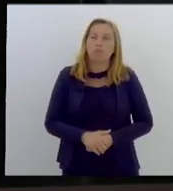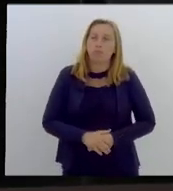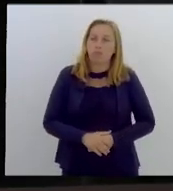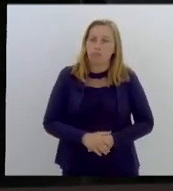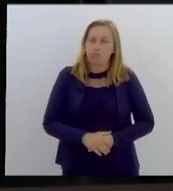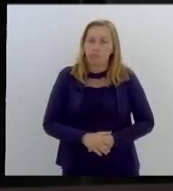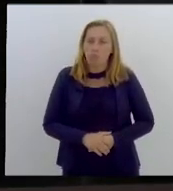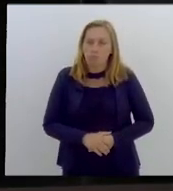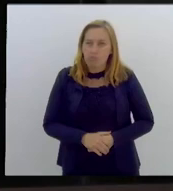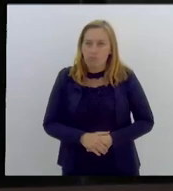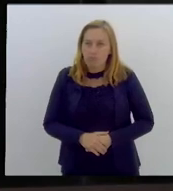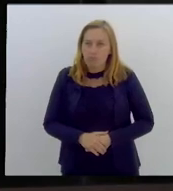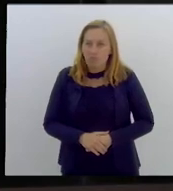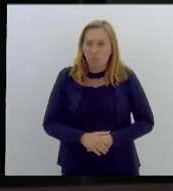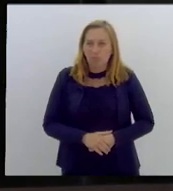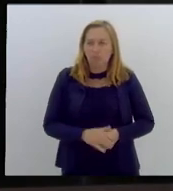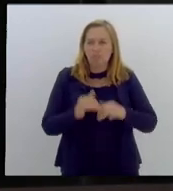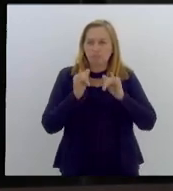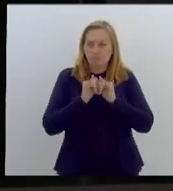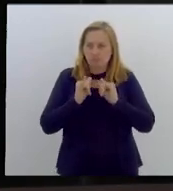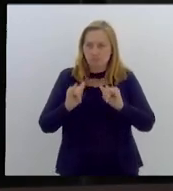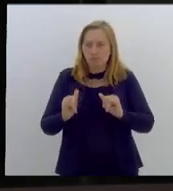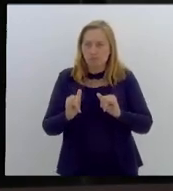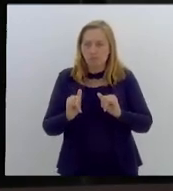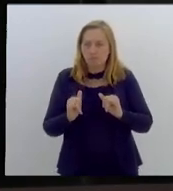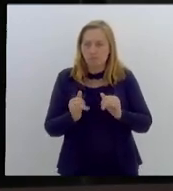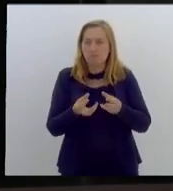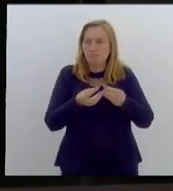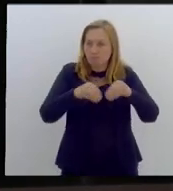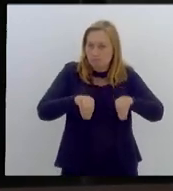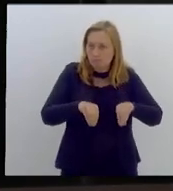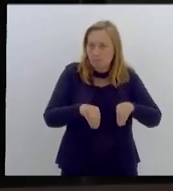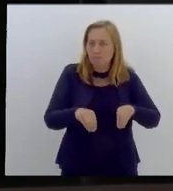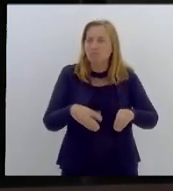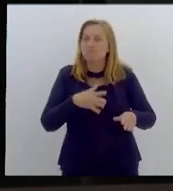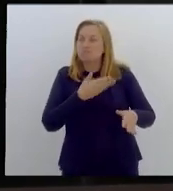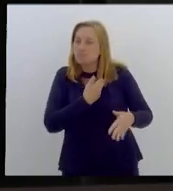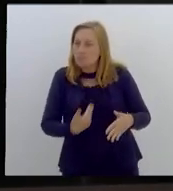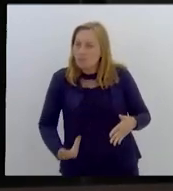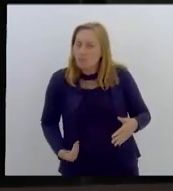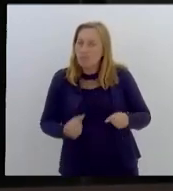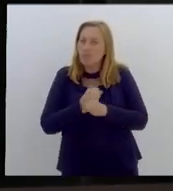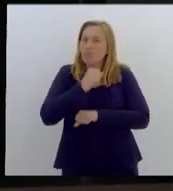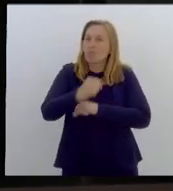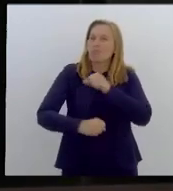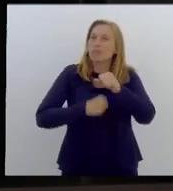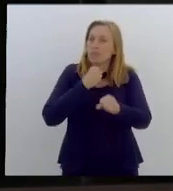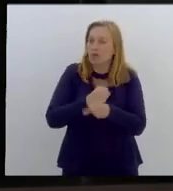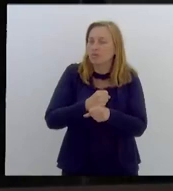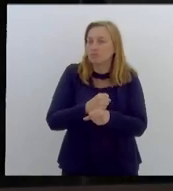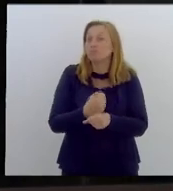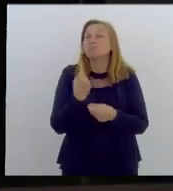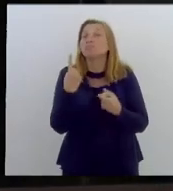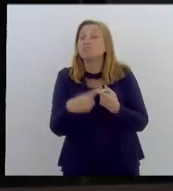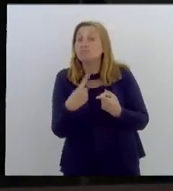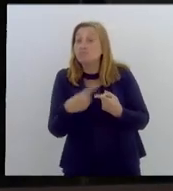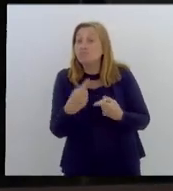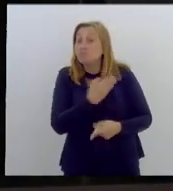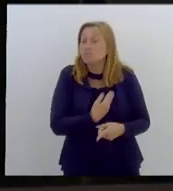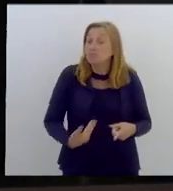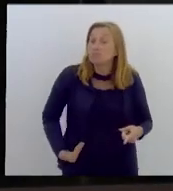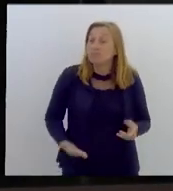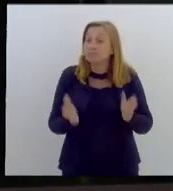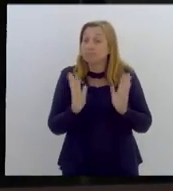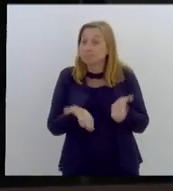um desastre anunciado em termos de governo a partir do ano que vem, porque o governo